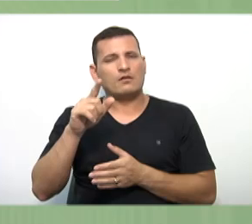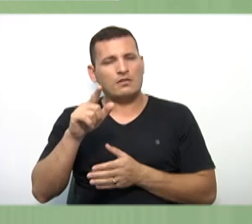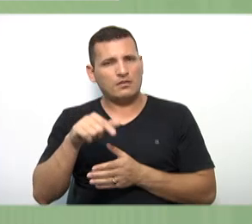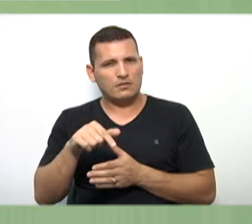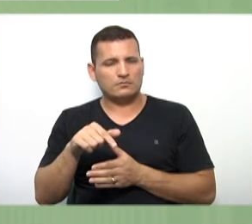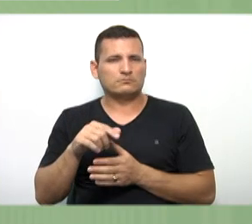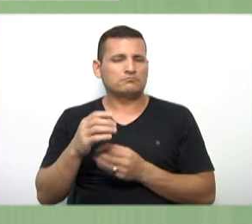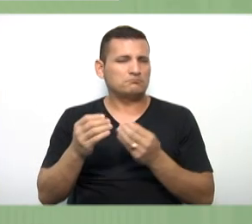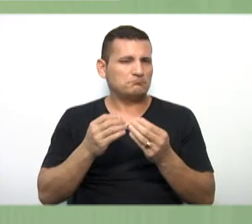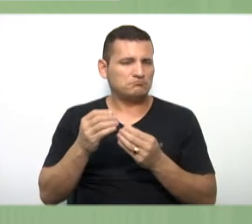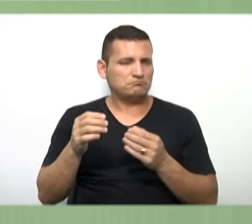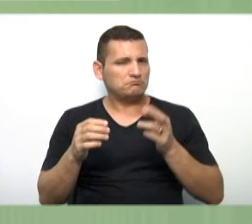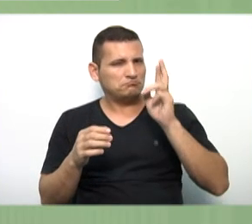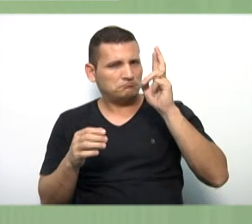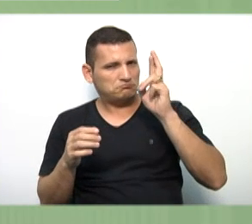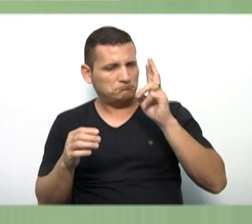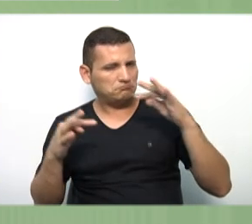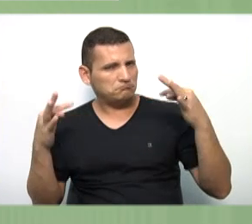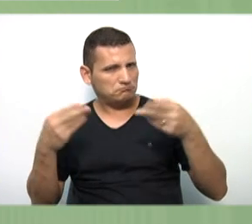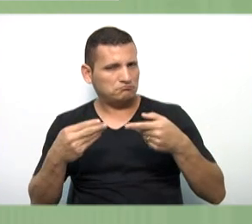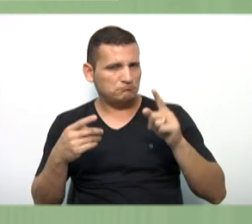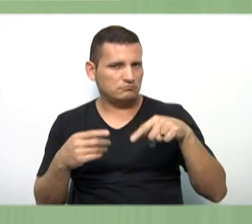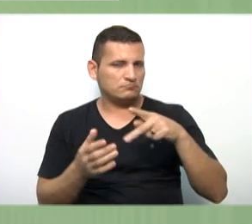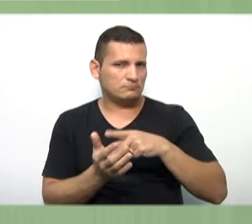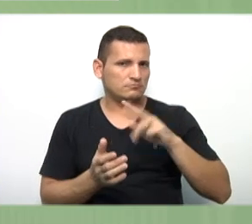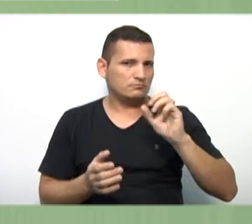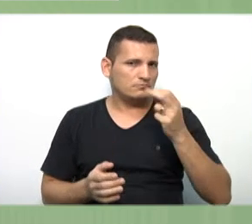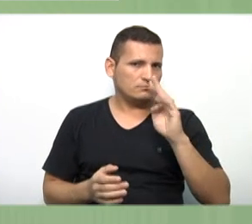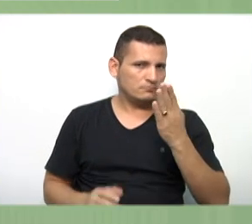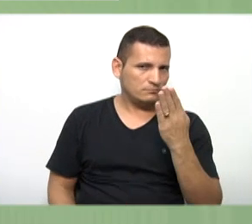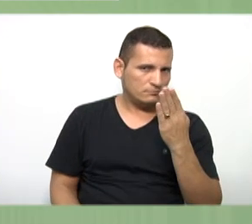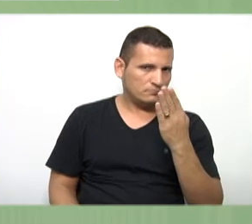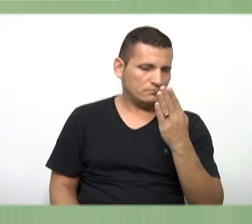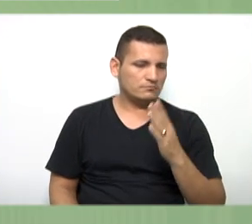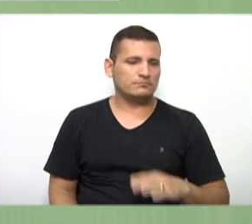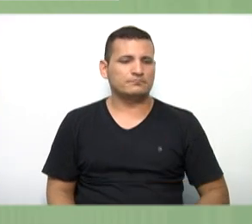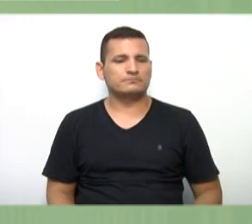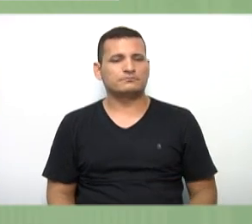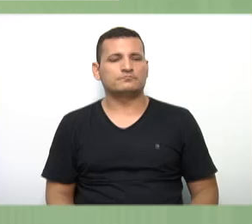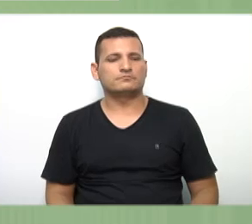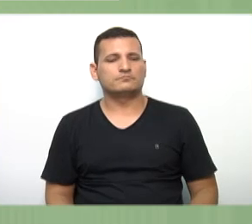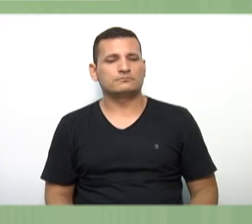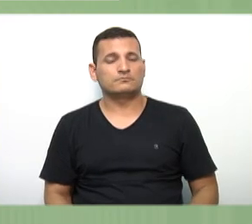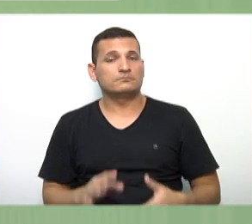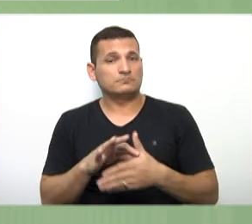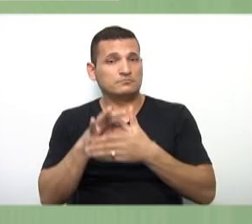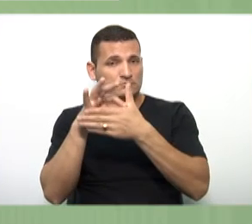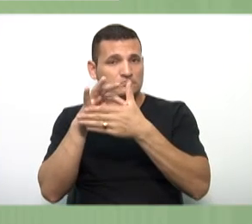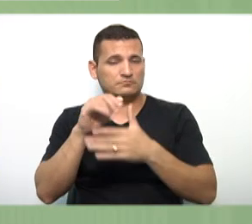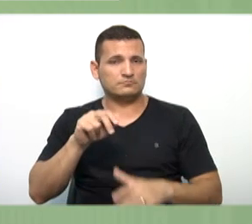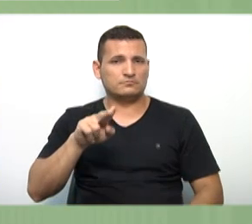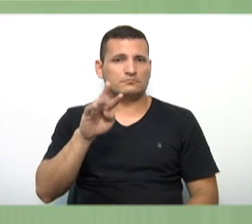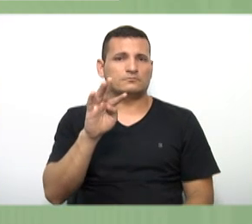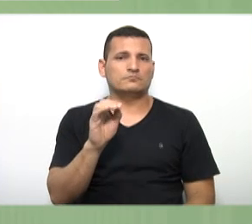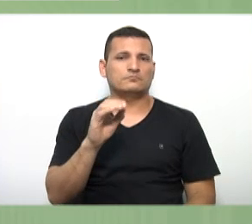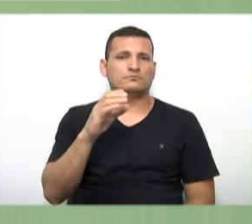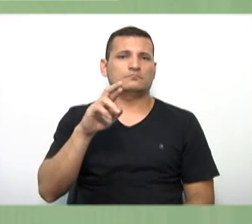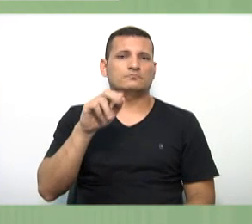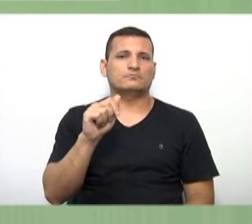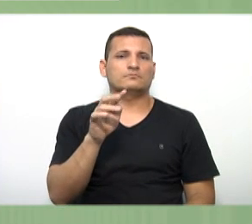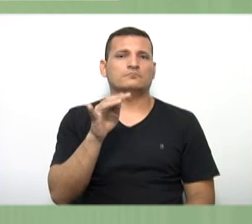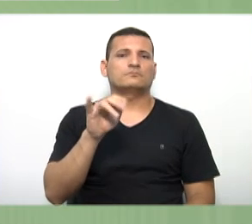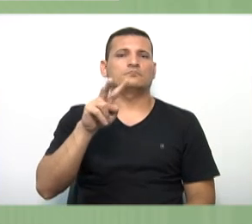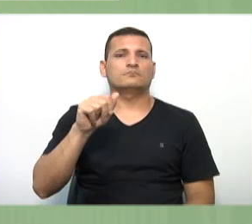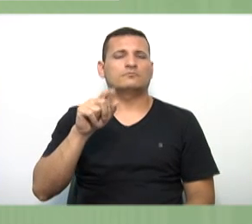concentração de decisões? Será que isso é verdadeiro ou é falso? A liderança autocrática baseia-se na descentralização